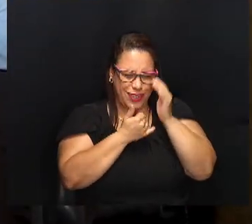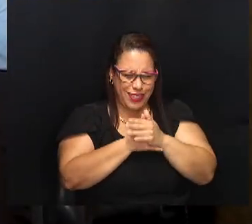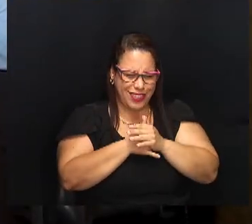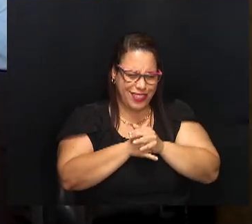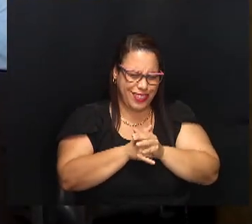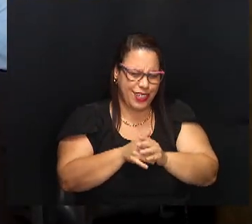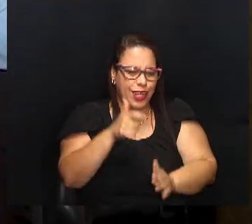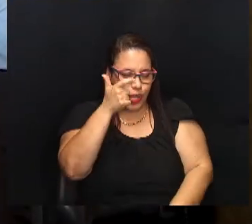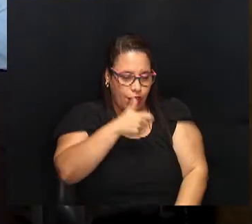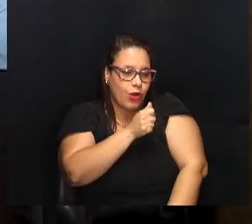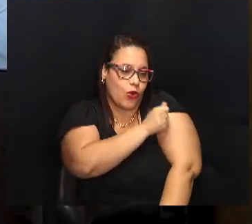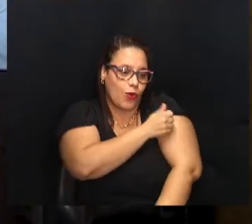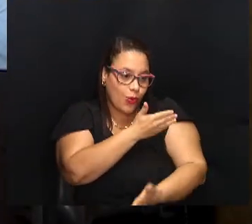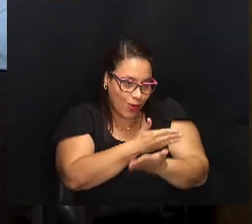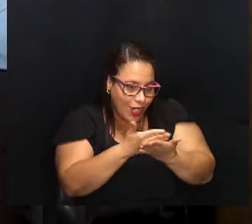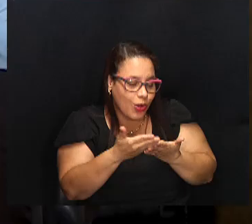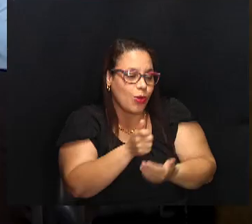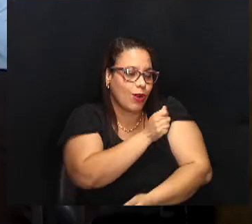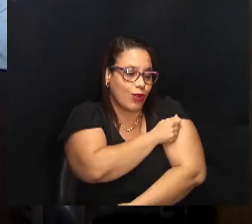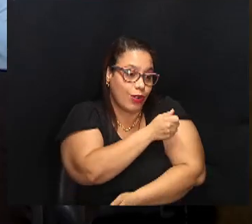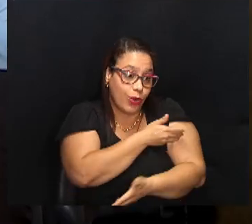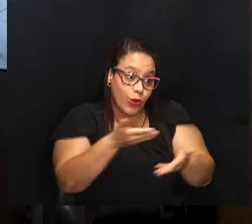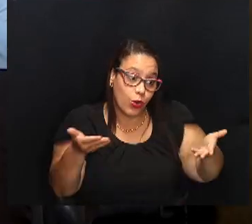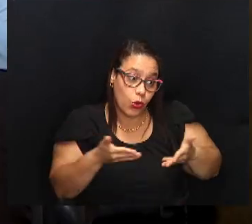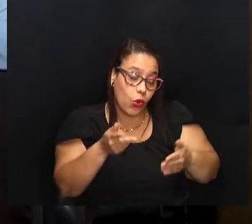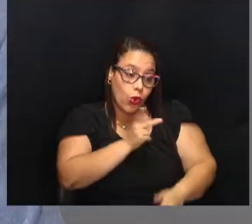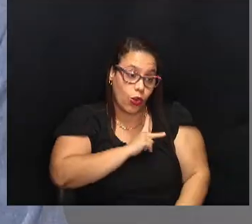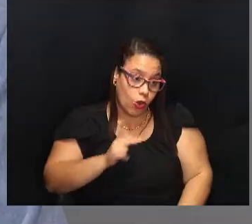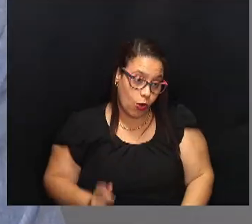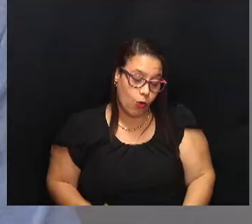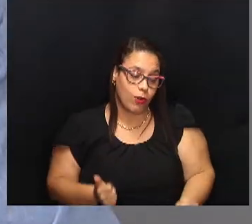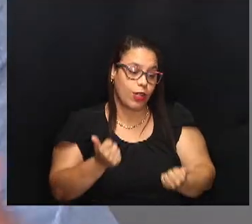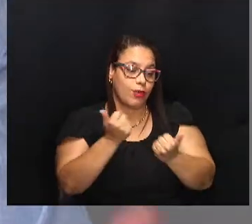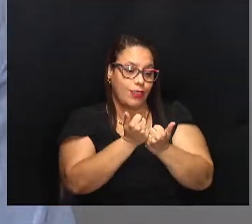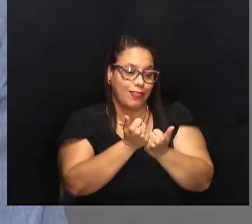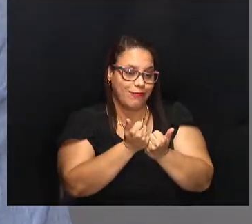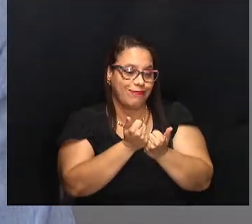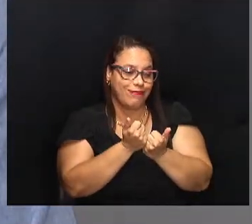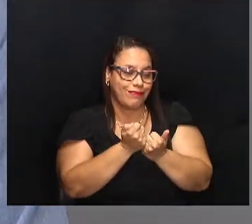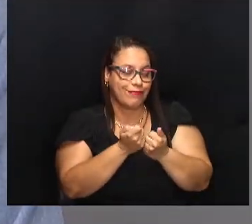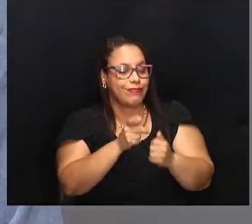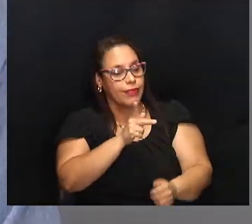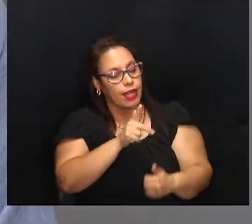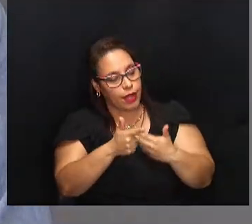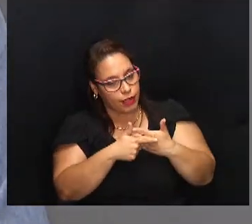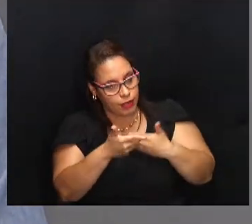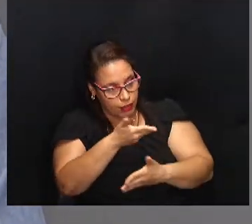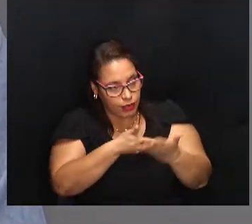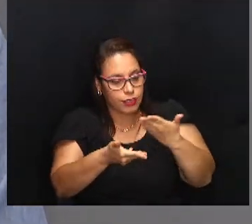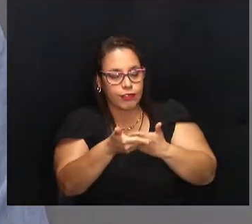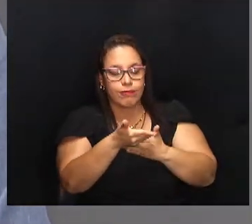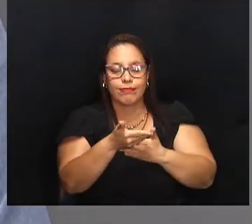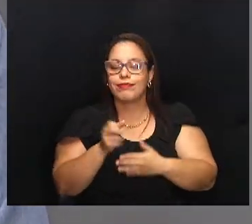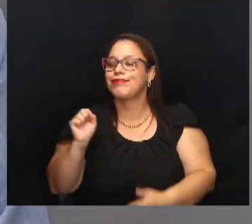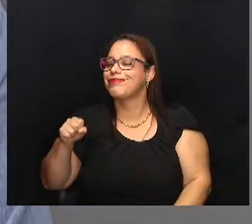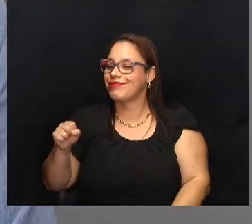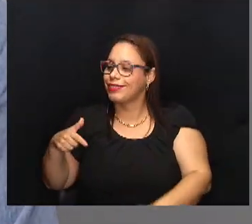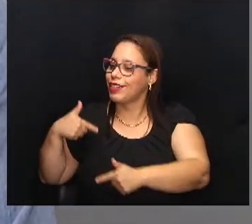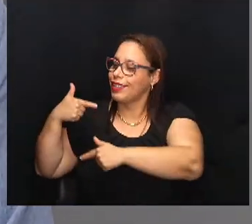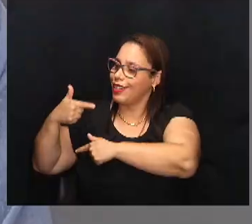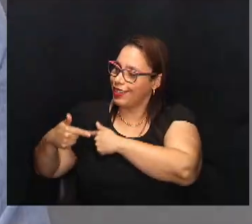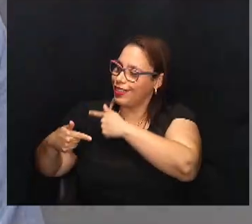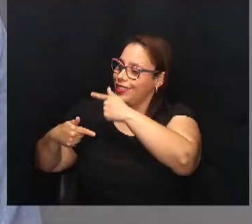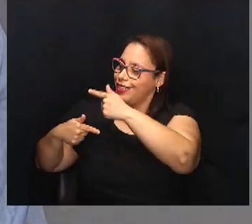o meu caso. Eu comecei como aluno e hoje, né, posso estar aqui desempenhando esse papel. Passando, né, também de geração